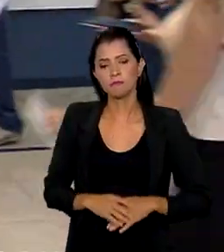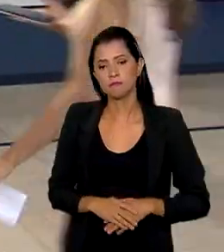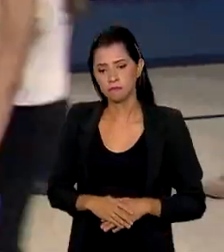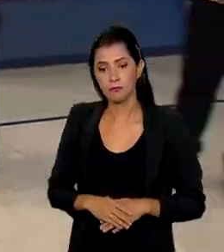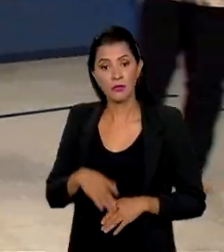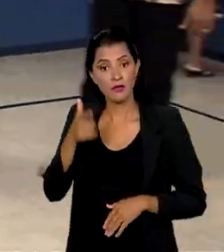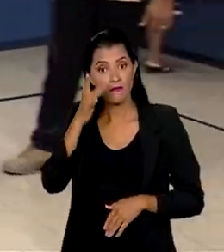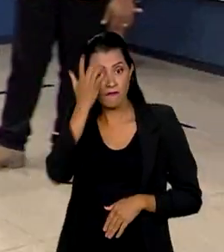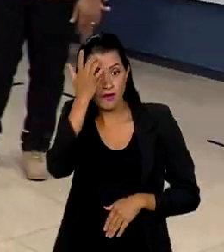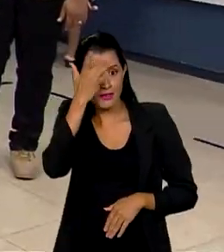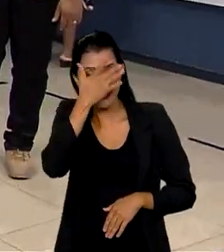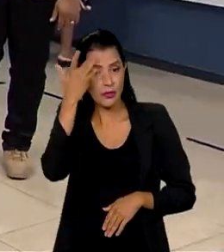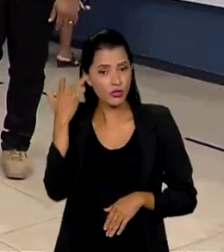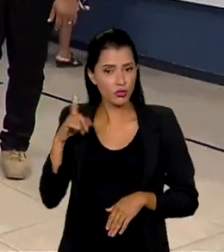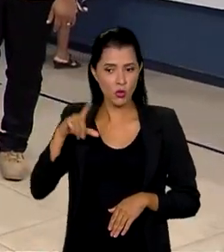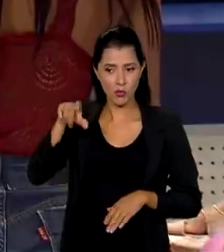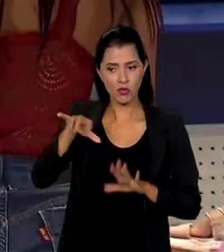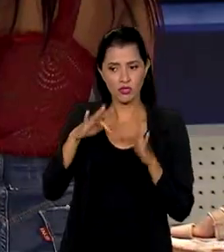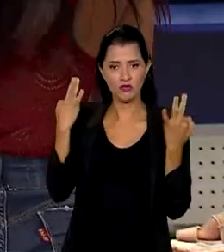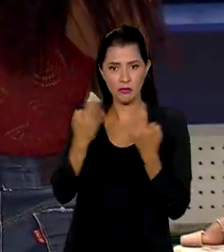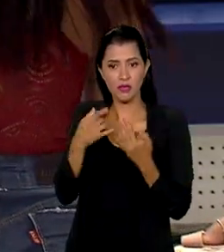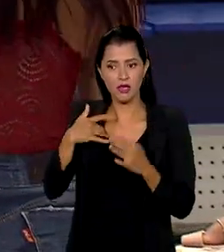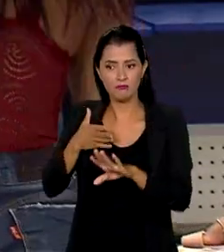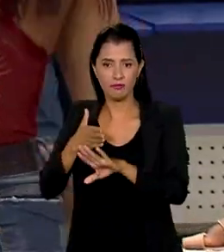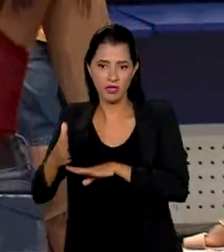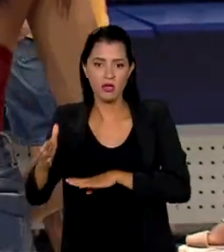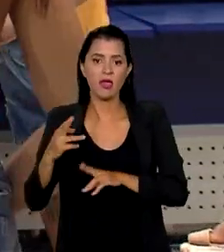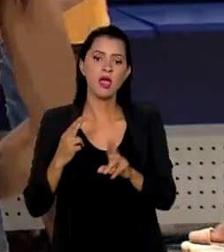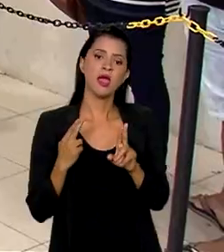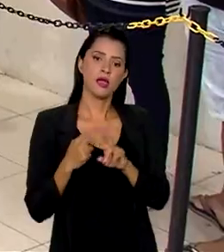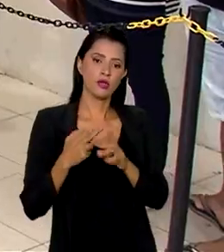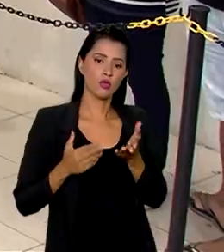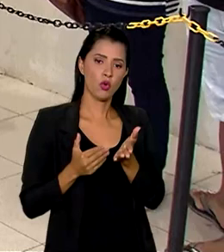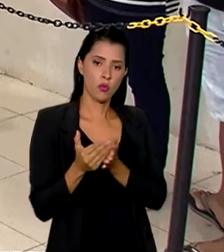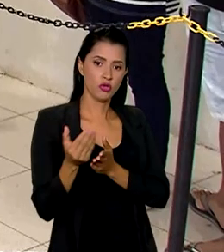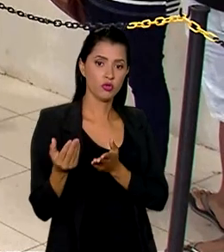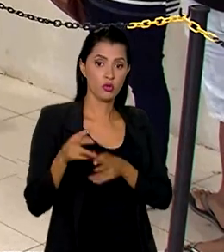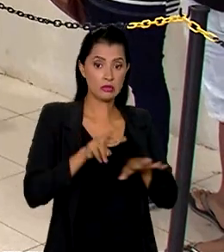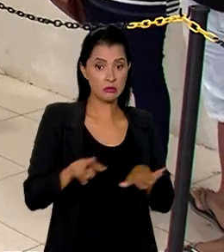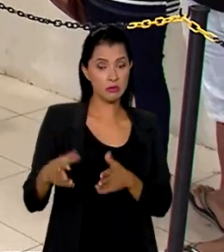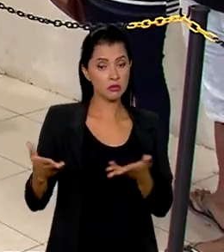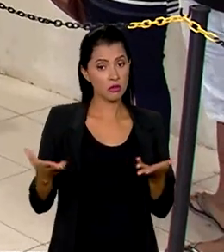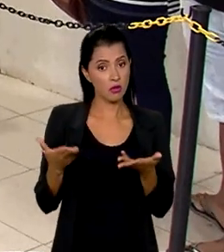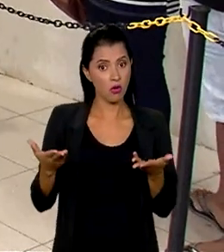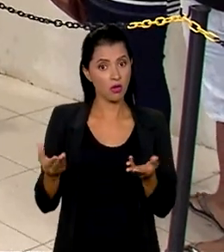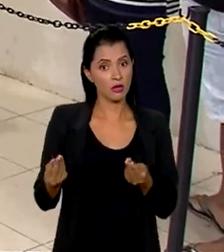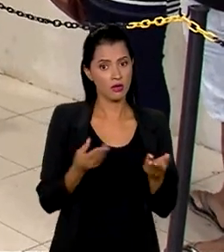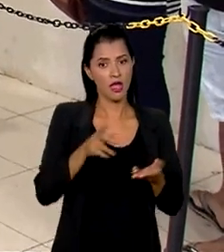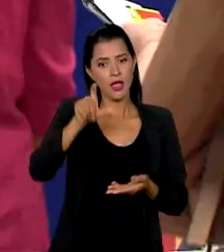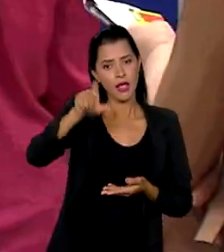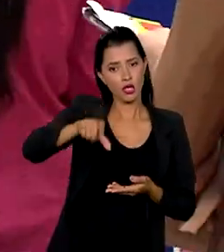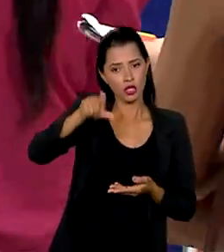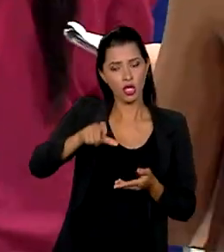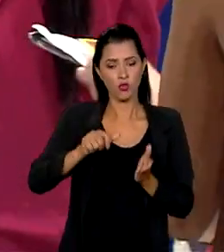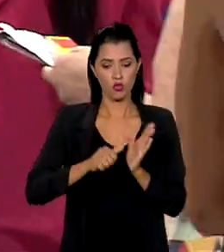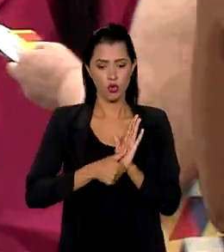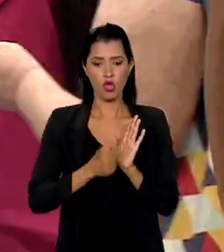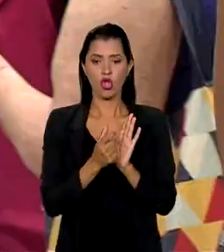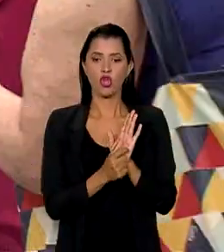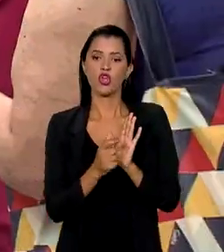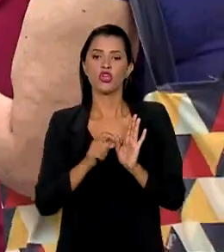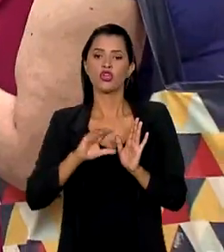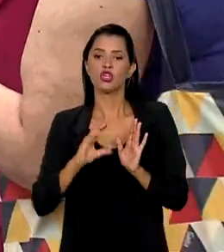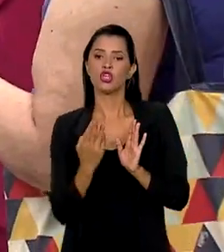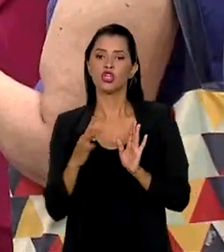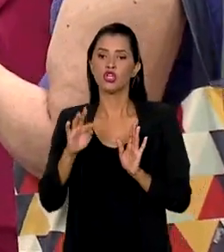dos beneficiários do Bolsa Família, a Caixa começou a entregar esta semana cartões com chip para serem usados